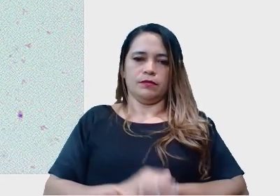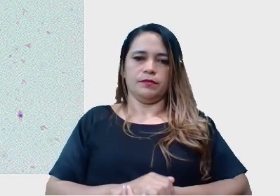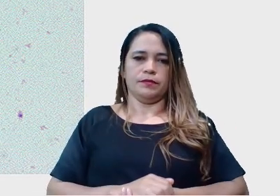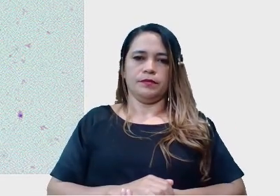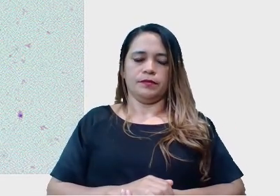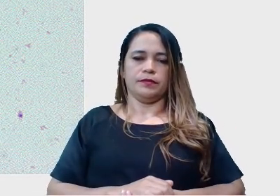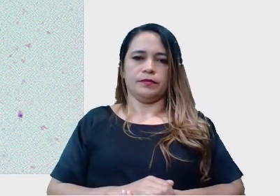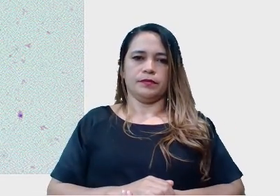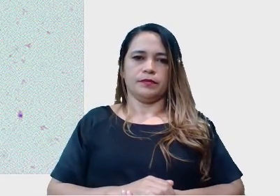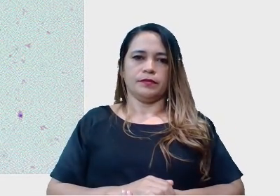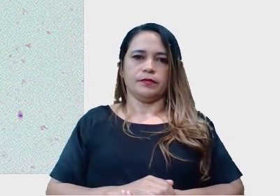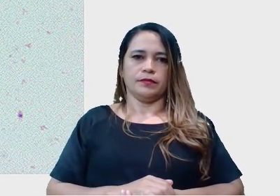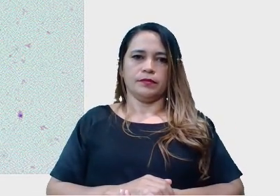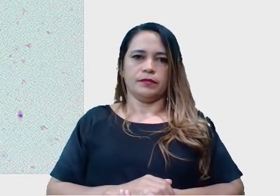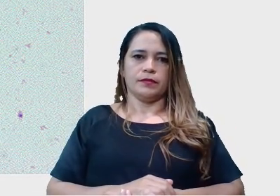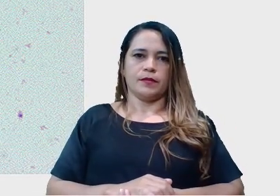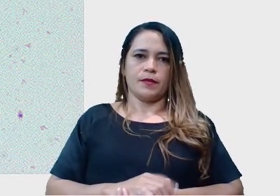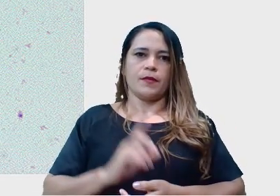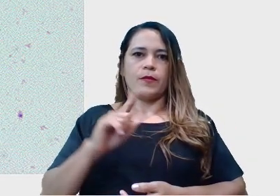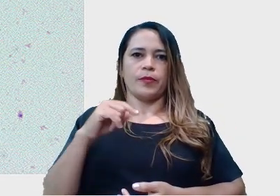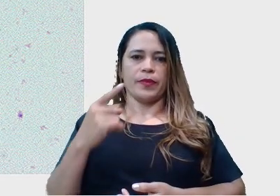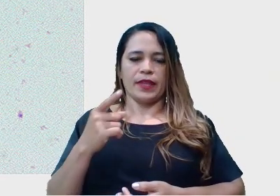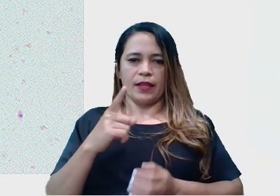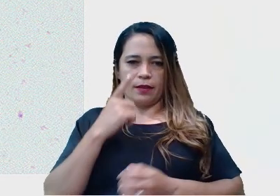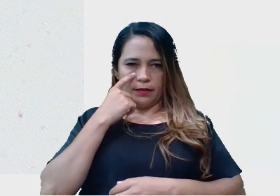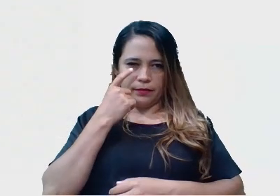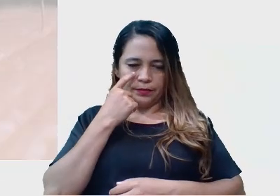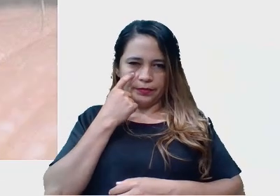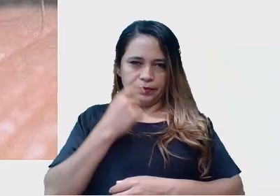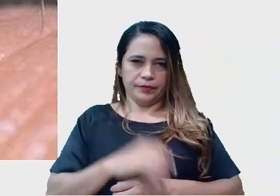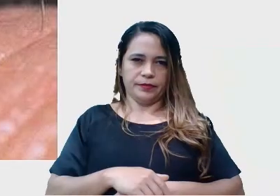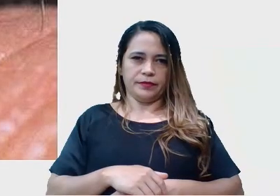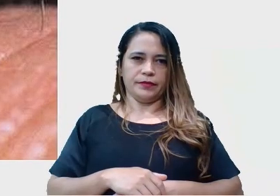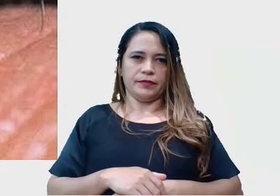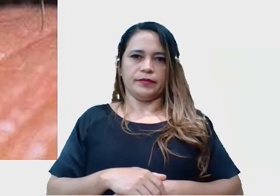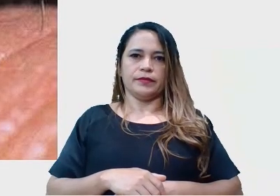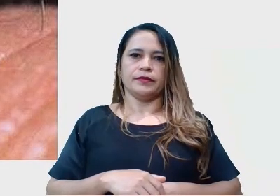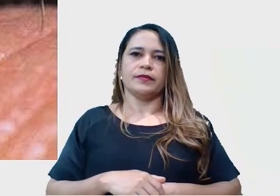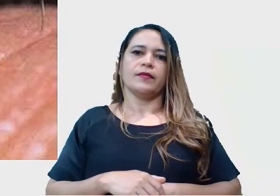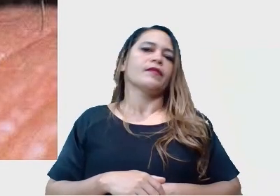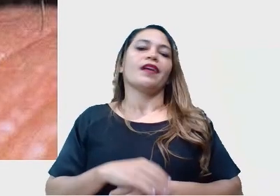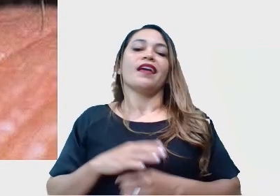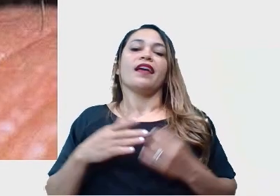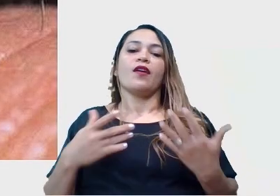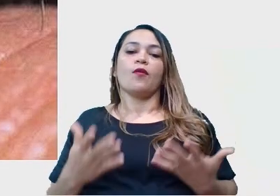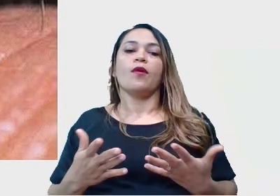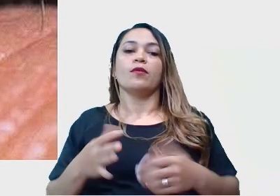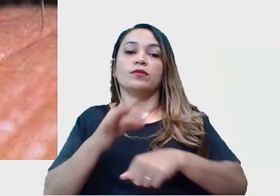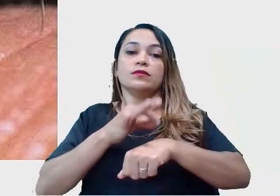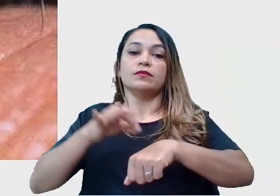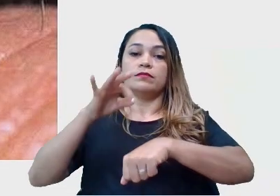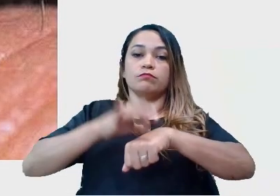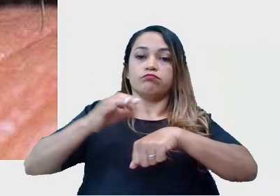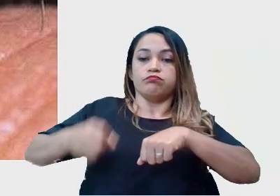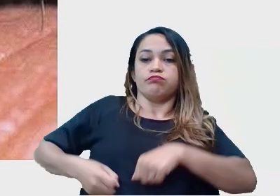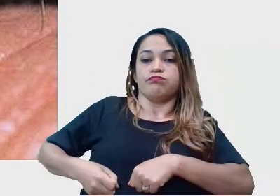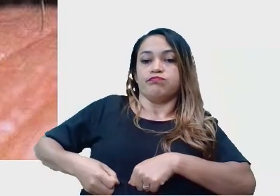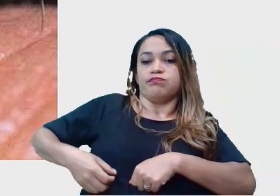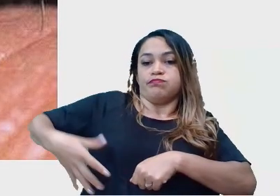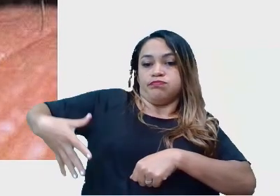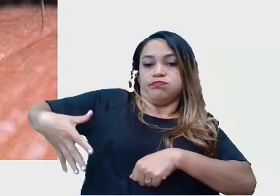A próxima doença que nós vamos trabalhar então, tá aí. Essa que eu acabei de citar para você, a leishmaniose. A leishmaniose, ela tem